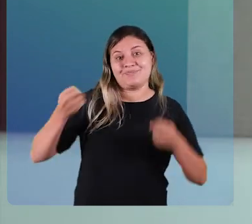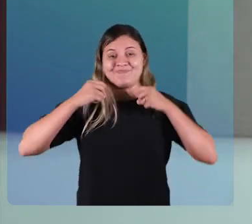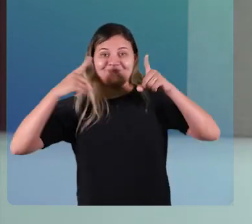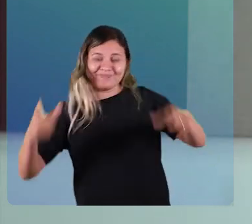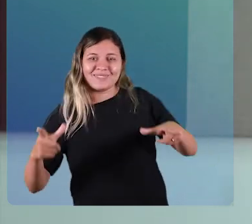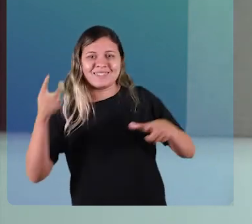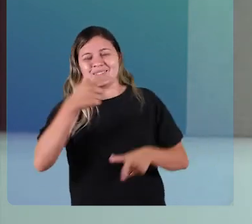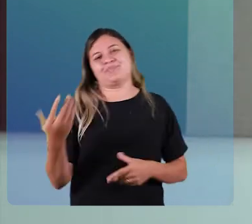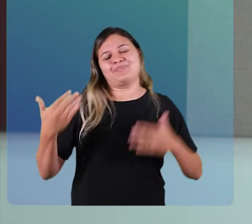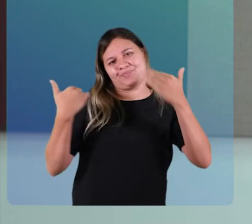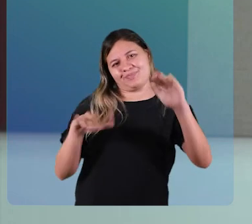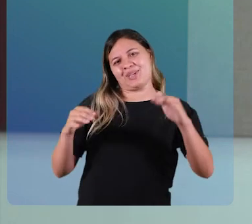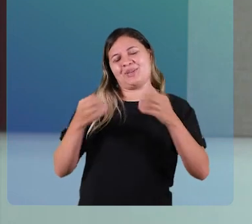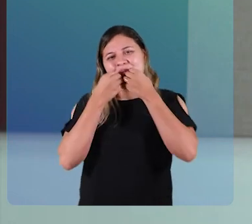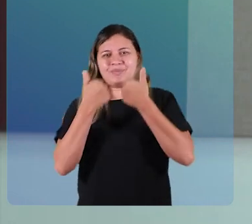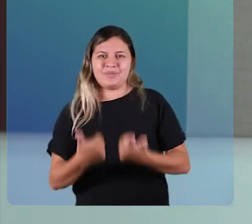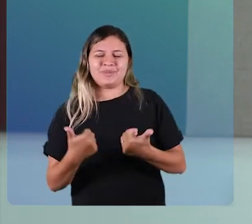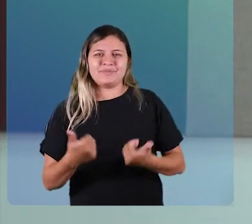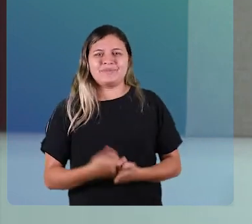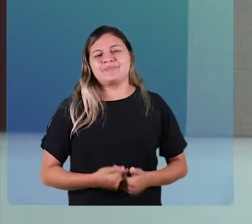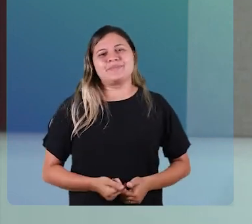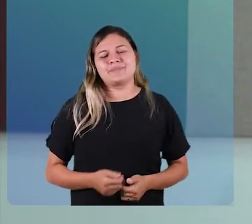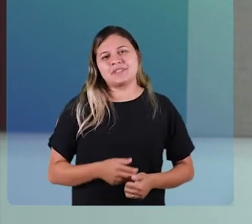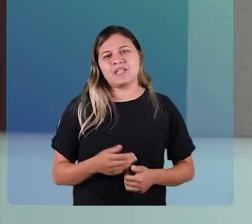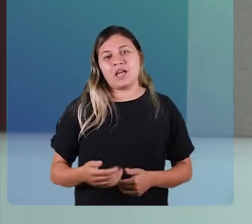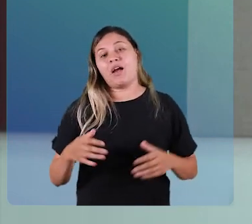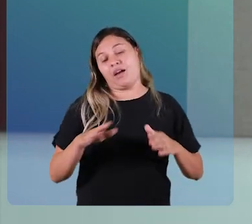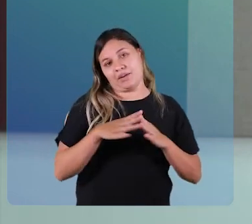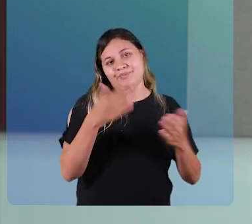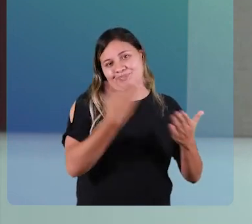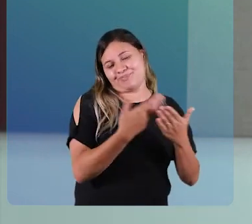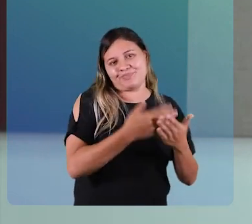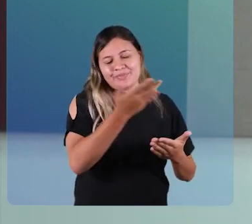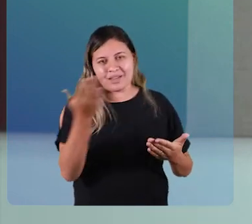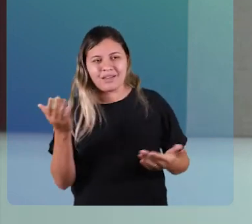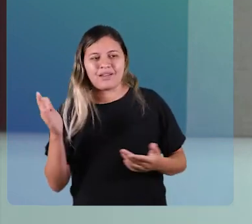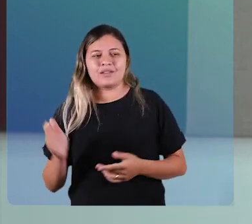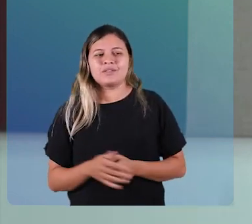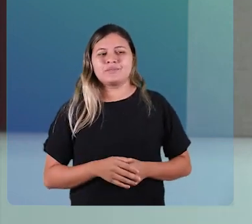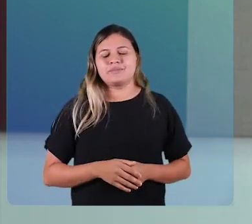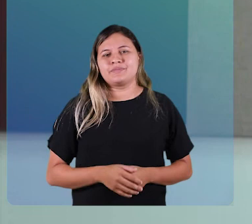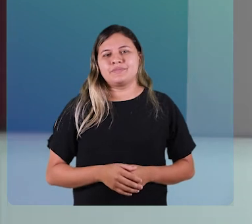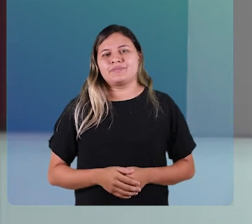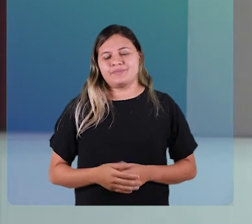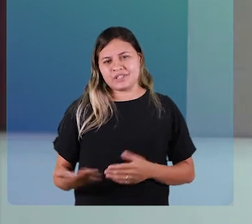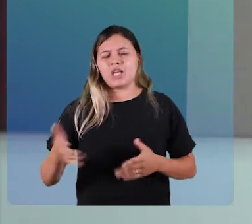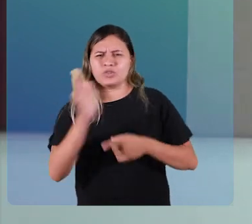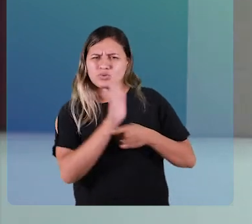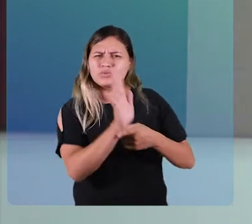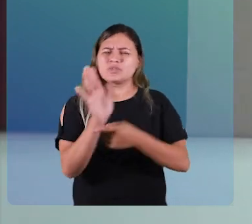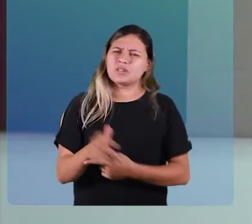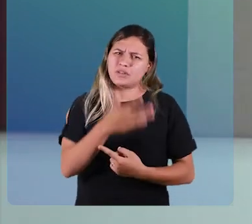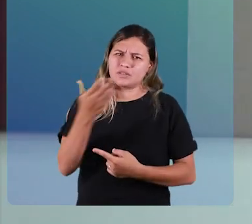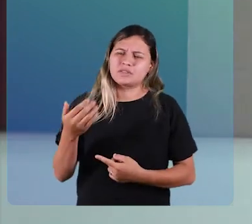muita sorte nesse Enem, tá? Boa prova. E que essas aulas tenham servido de